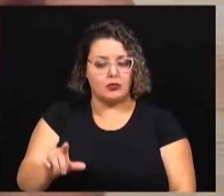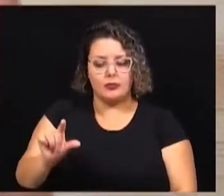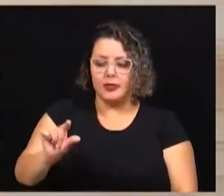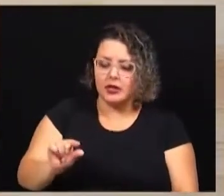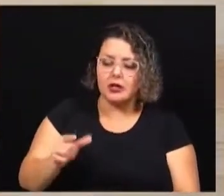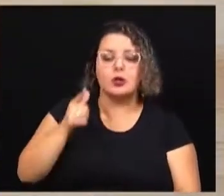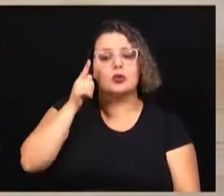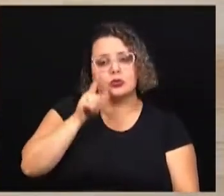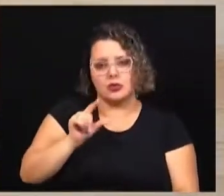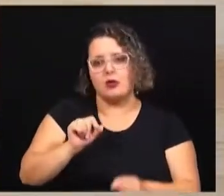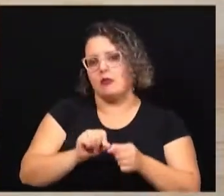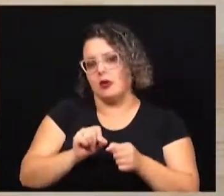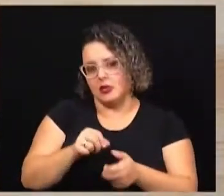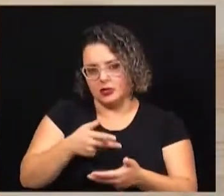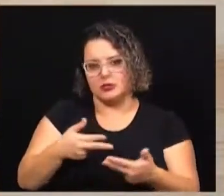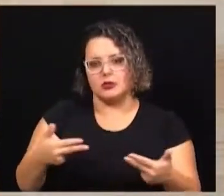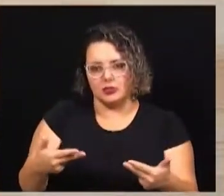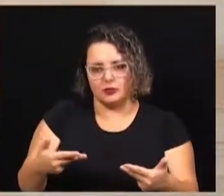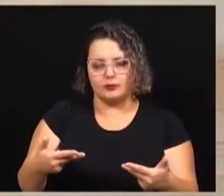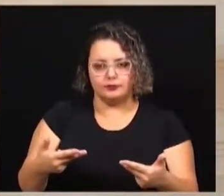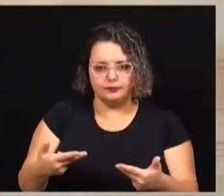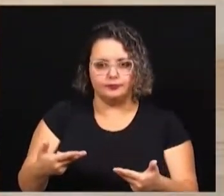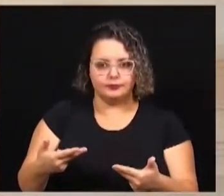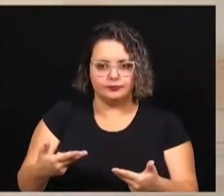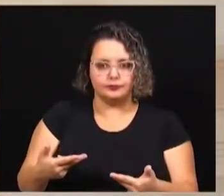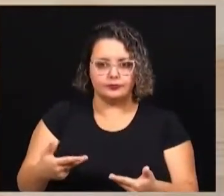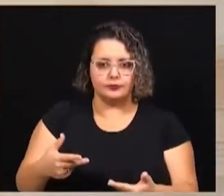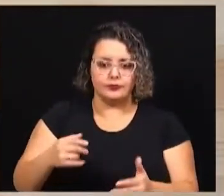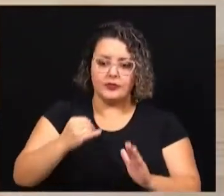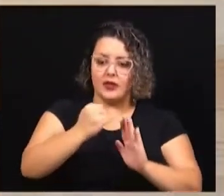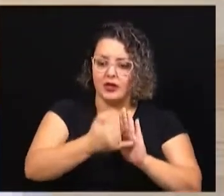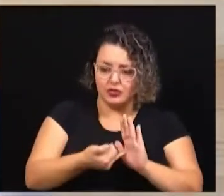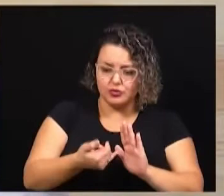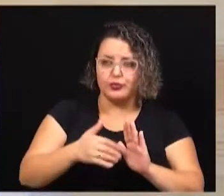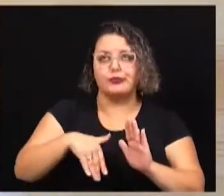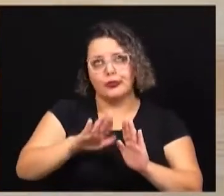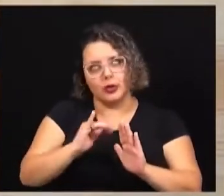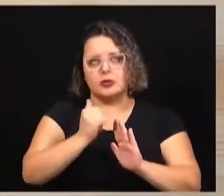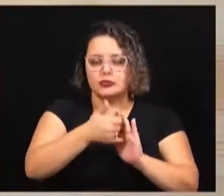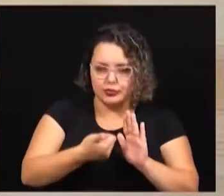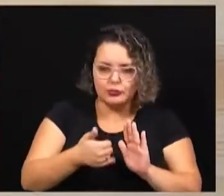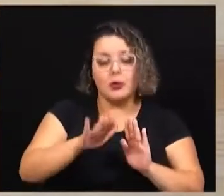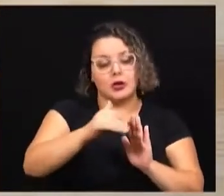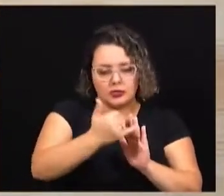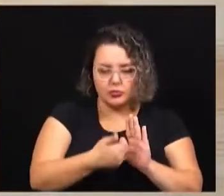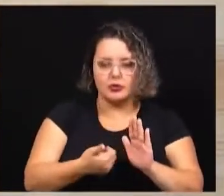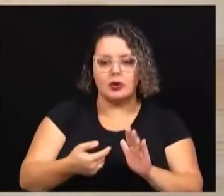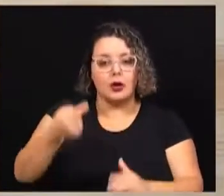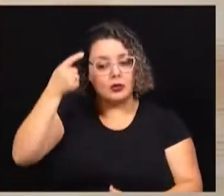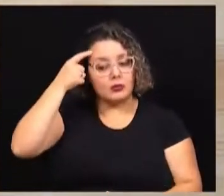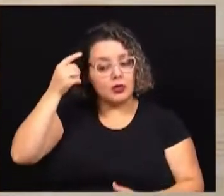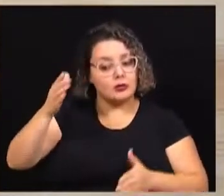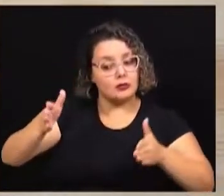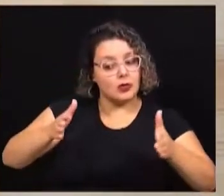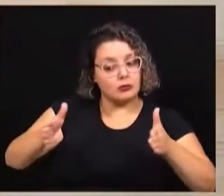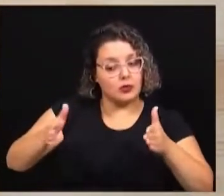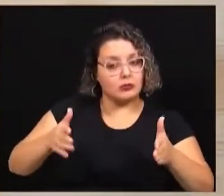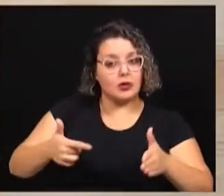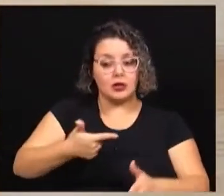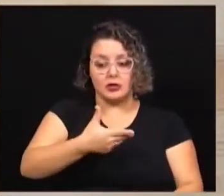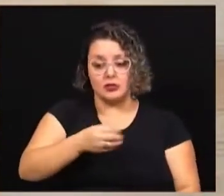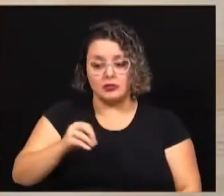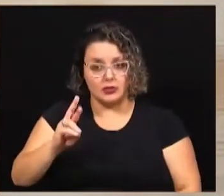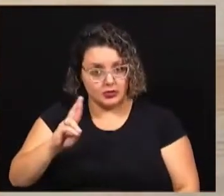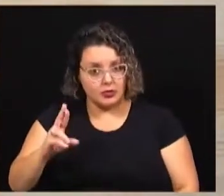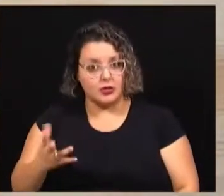muito pequenos consegue fazer isso. E como tem juros sobre juros, a gente pensa no longo prazo, esse R$20 que